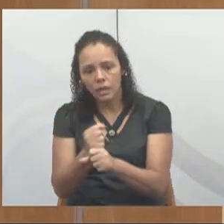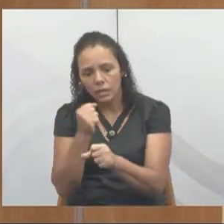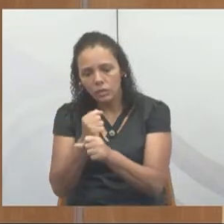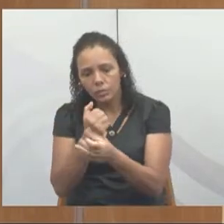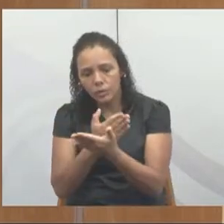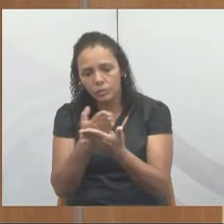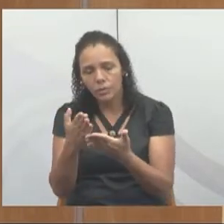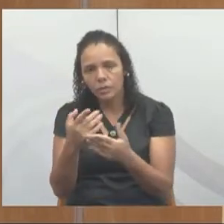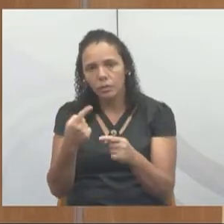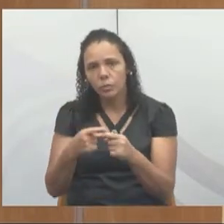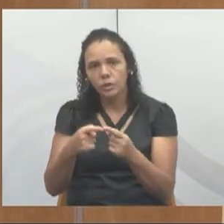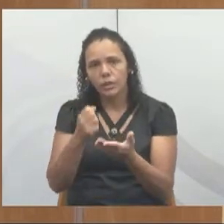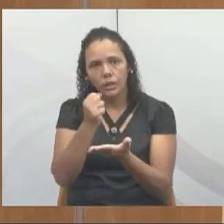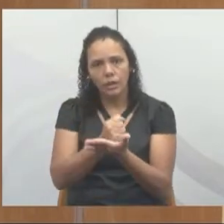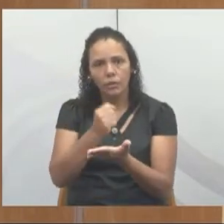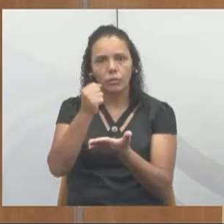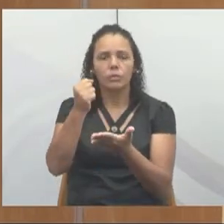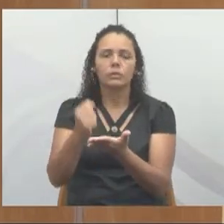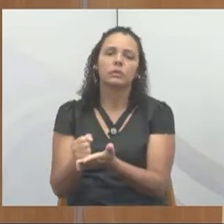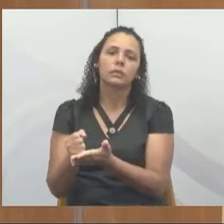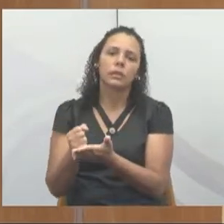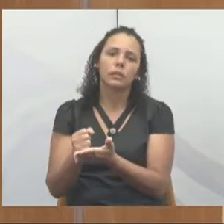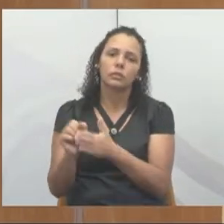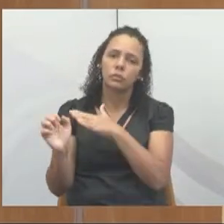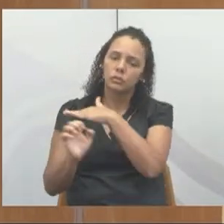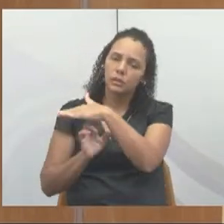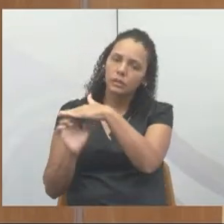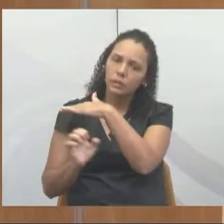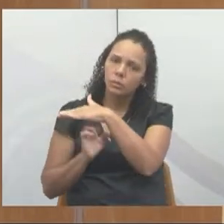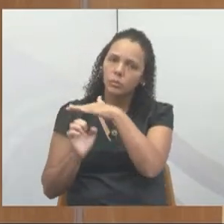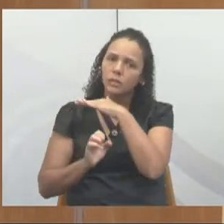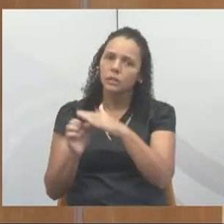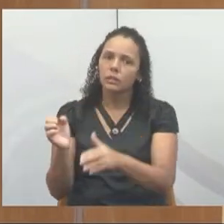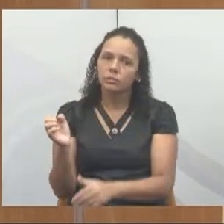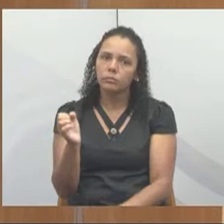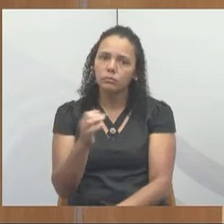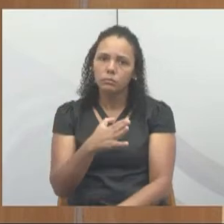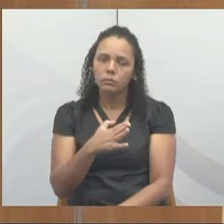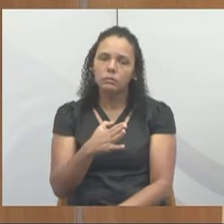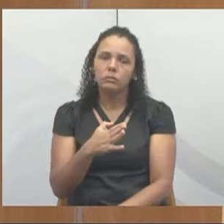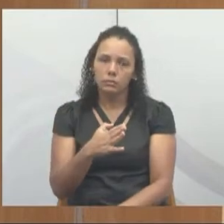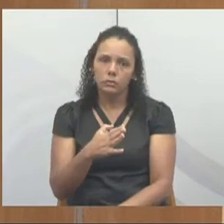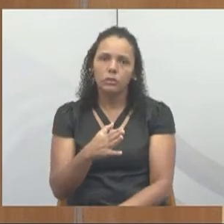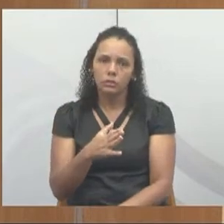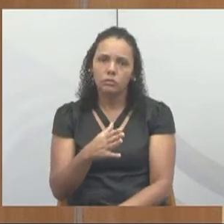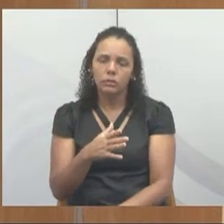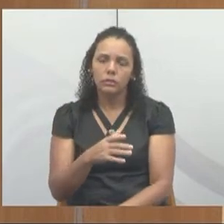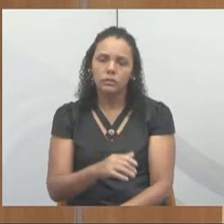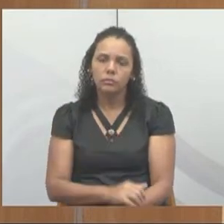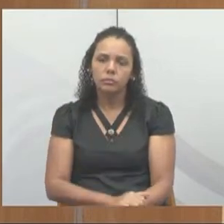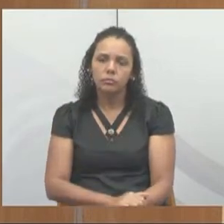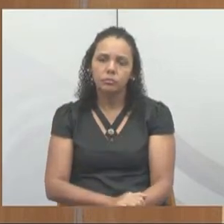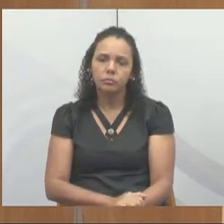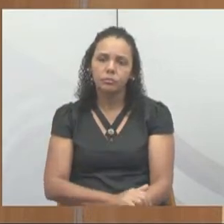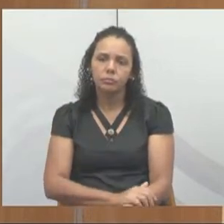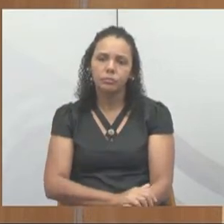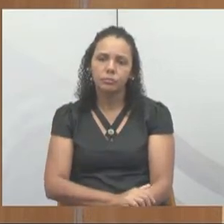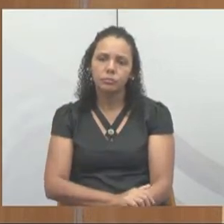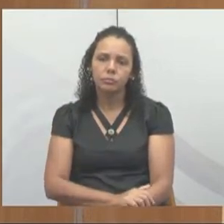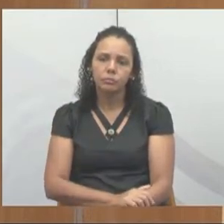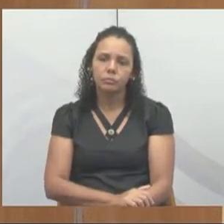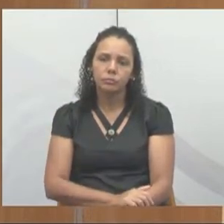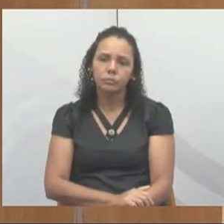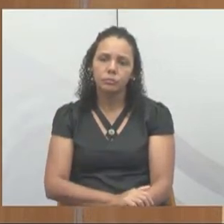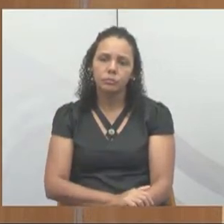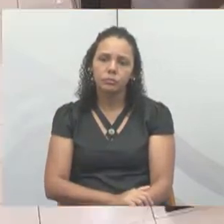porque está no contrato da Terezinha de Jesus a reforma da UPA do Parque Meia Lua. Então,